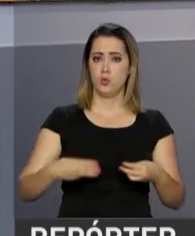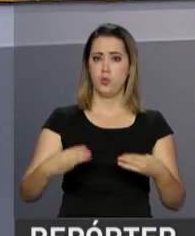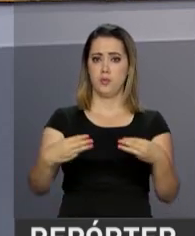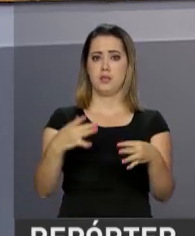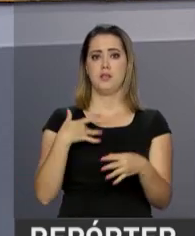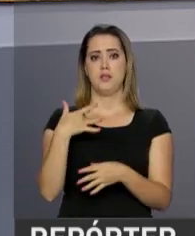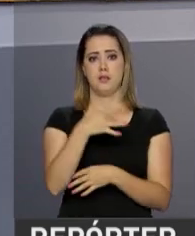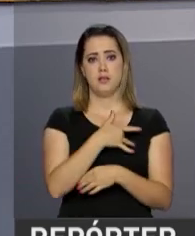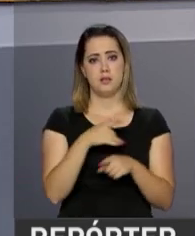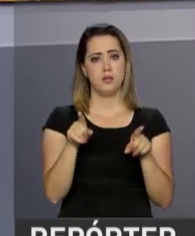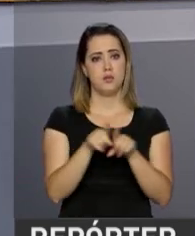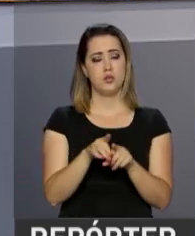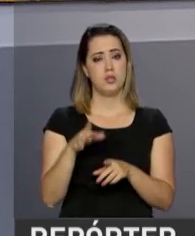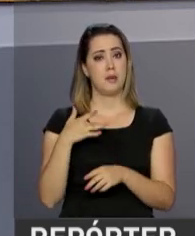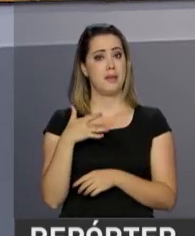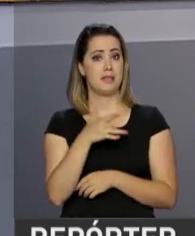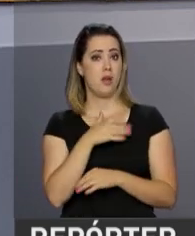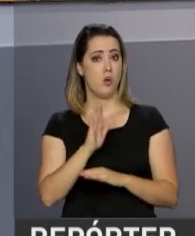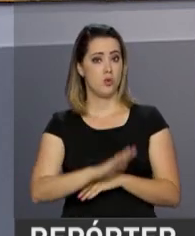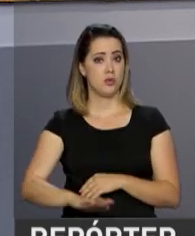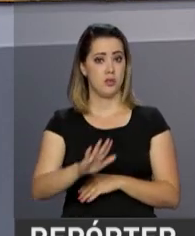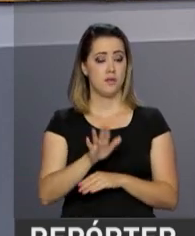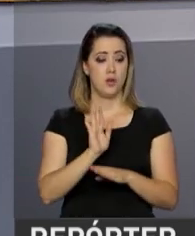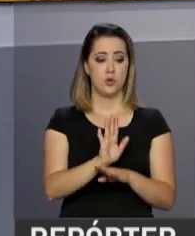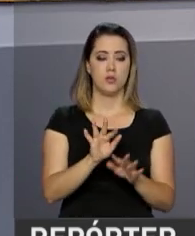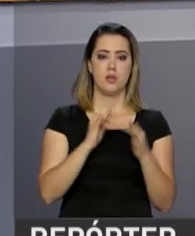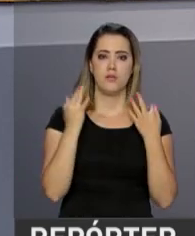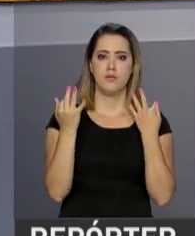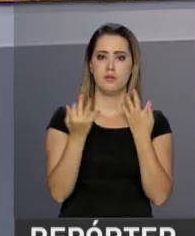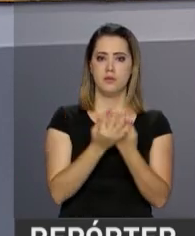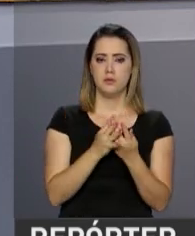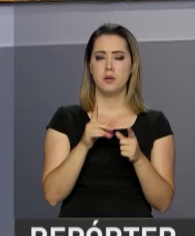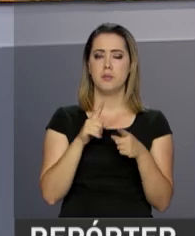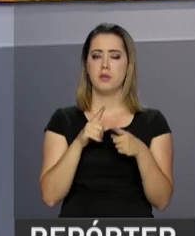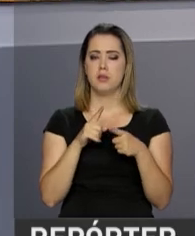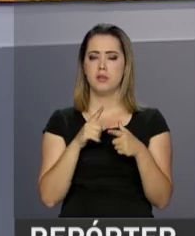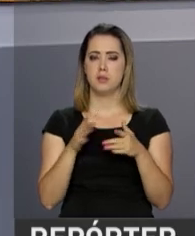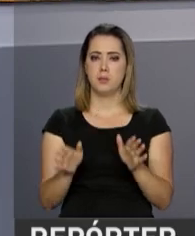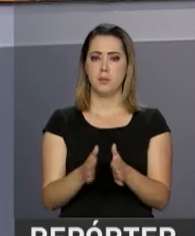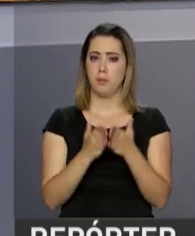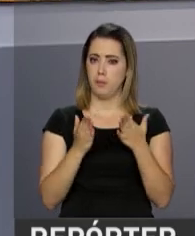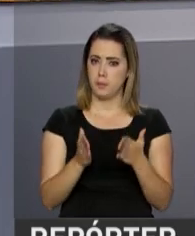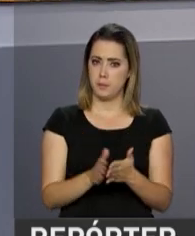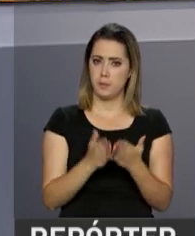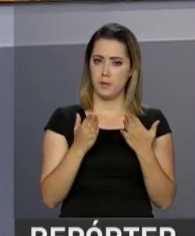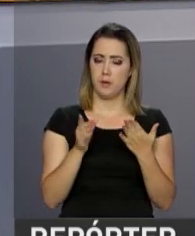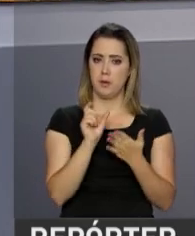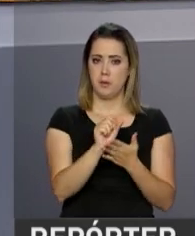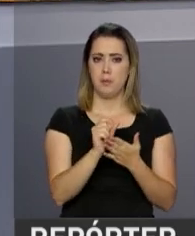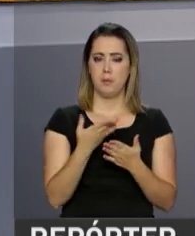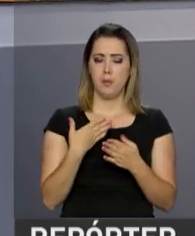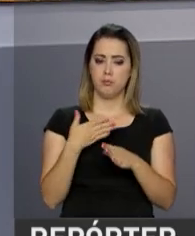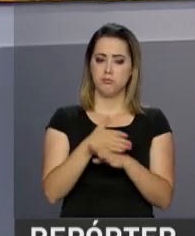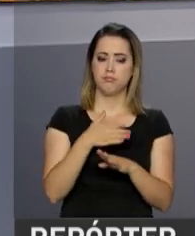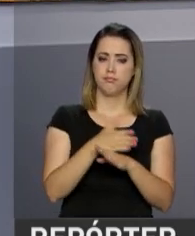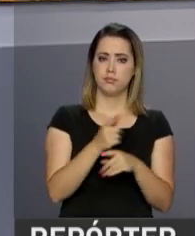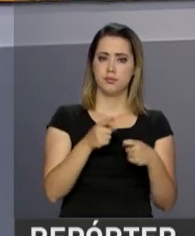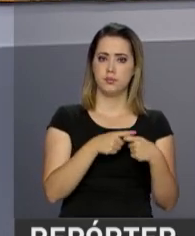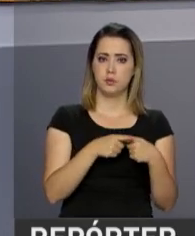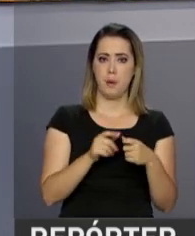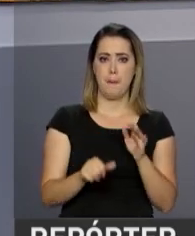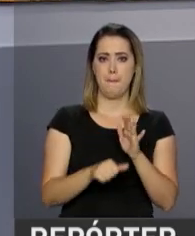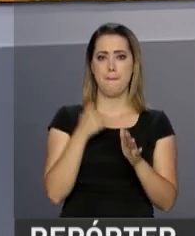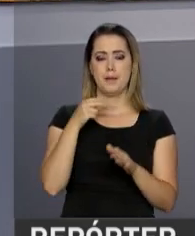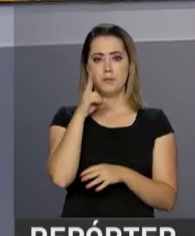saúde crianças vai ajudar famílias em estado de vulnerabilidade social os pequenos pacientes só receberá a